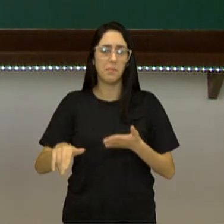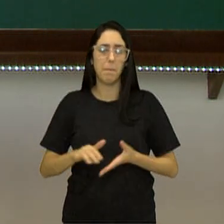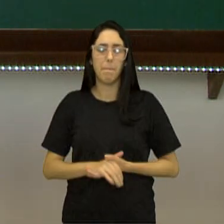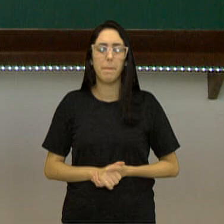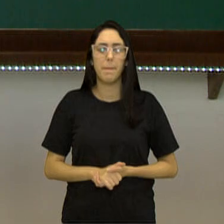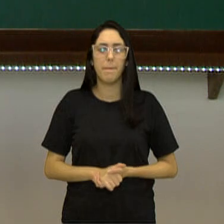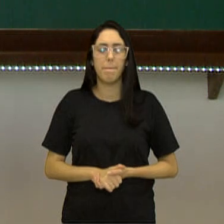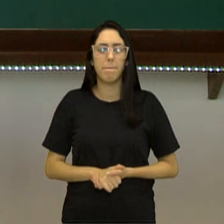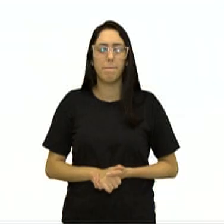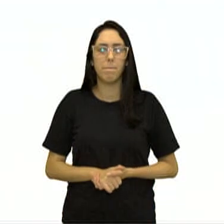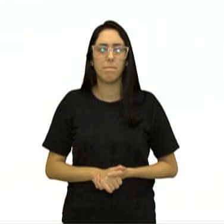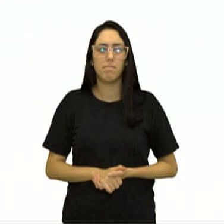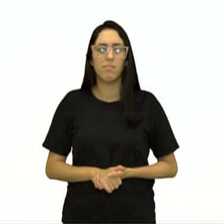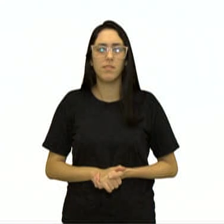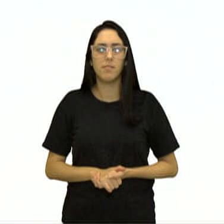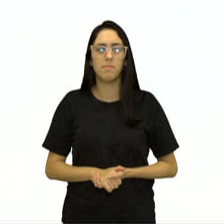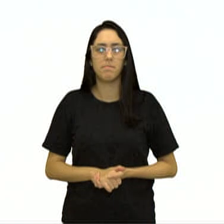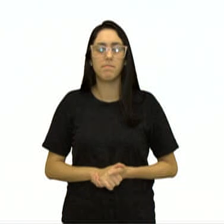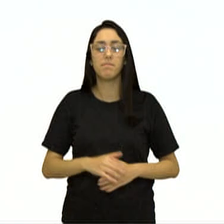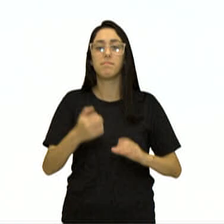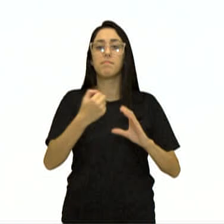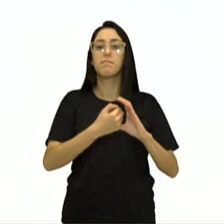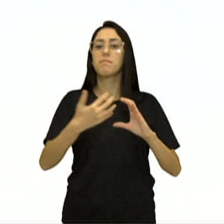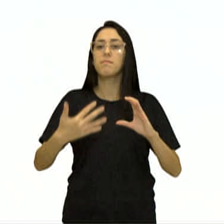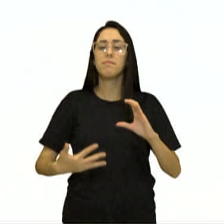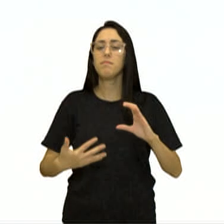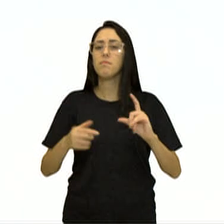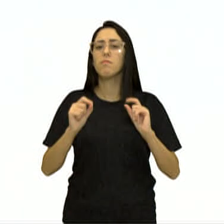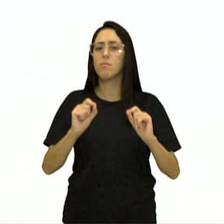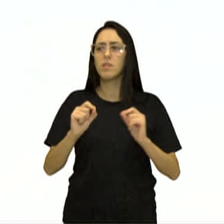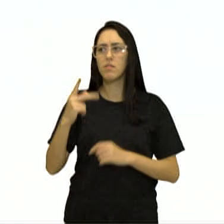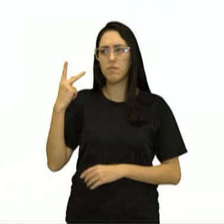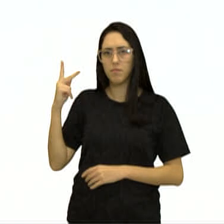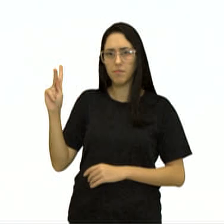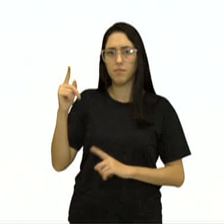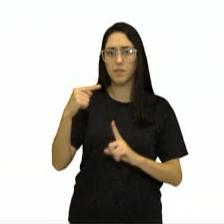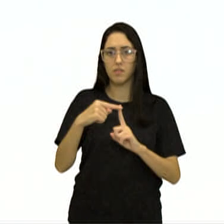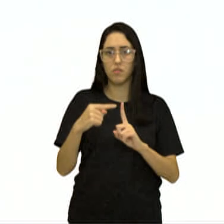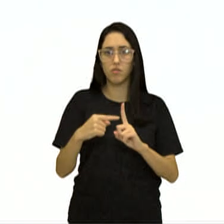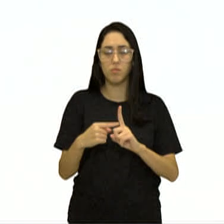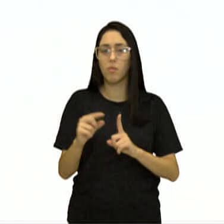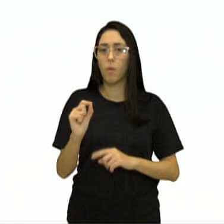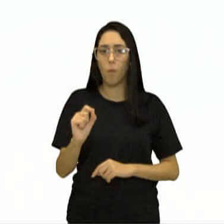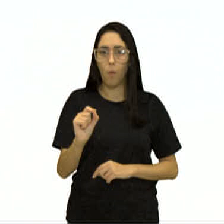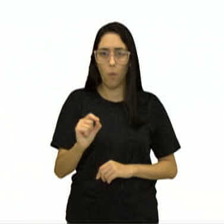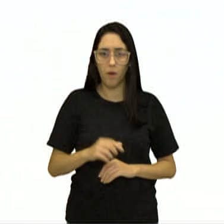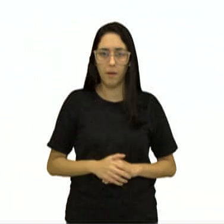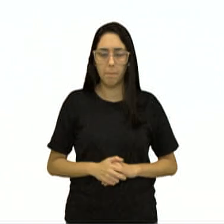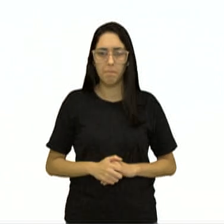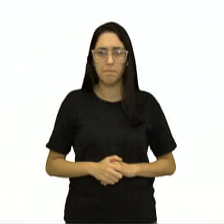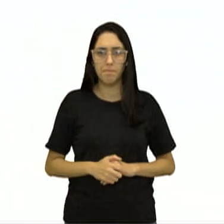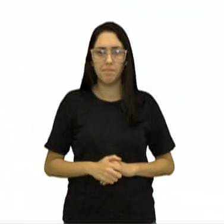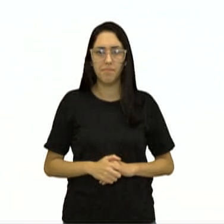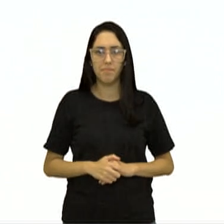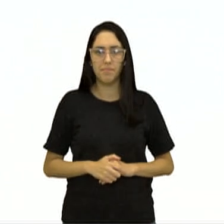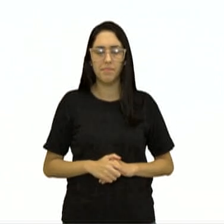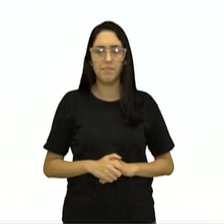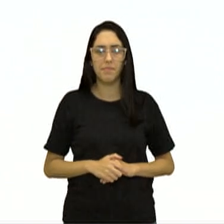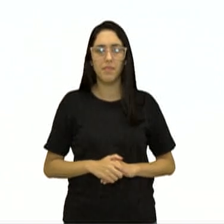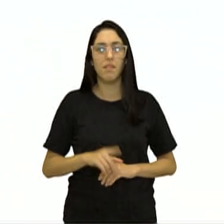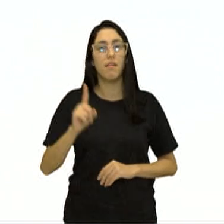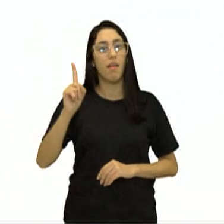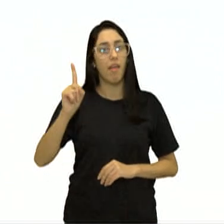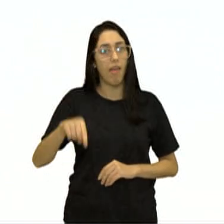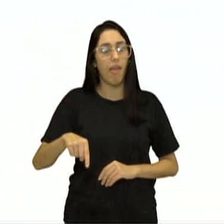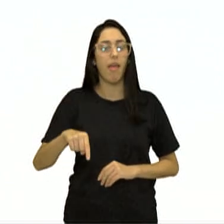nós temos. As características dessa tipologia textual, desse texto, é que ele